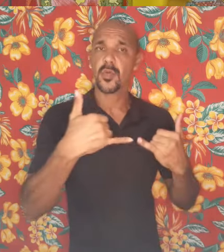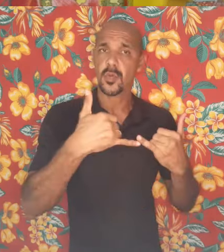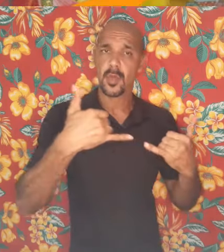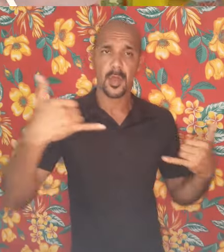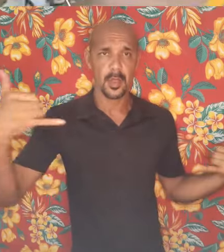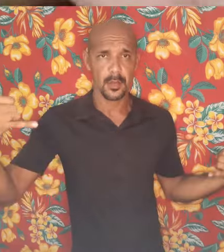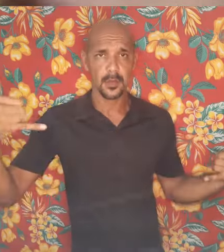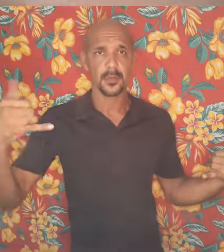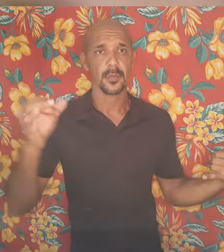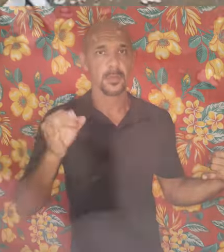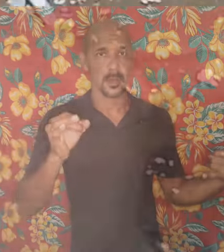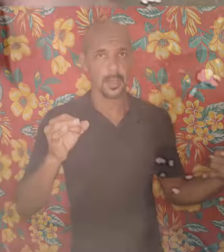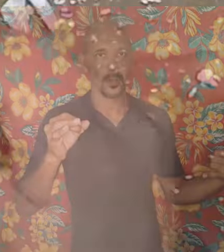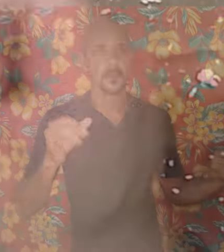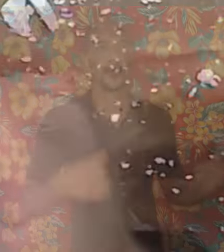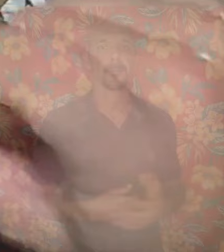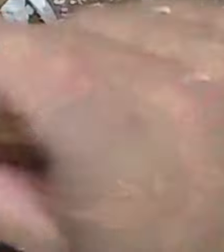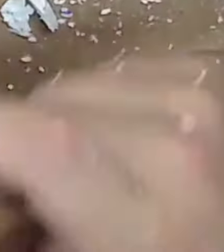arredondadinha aqui também, ó. Deixa eu tirar ela.